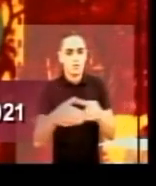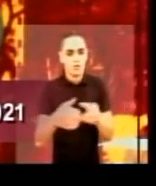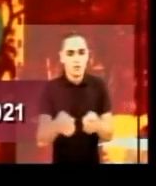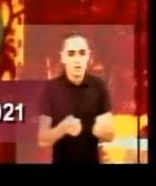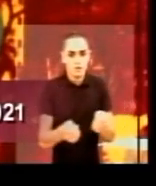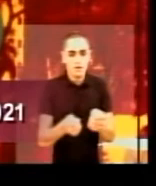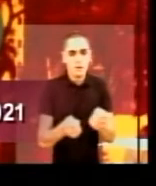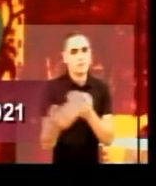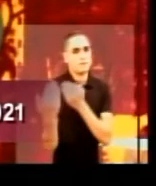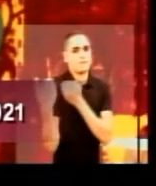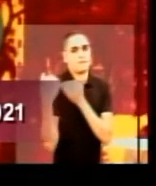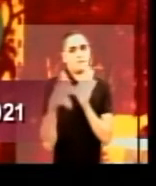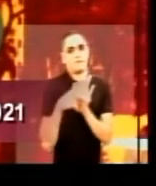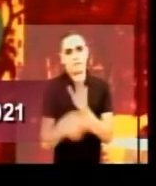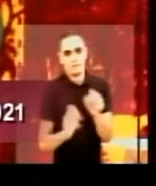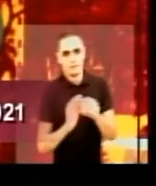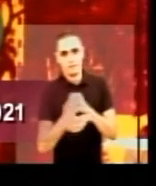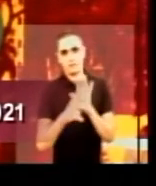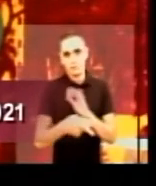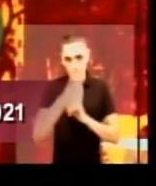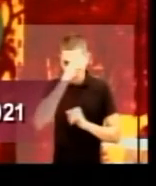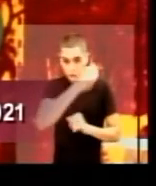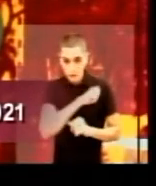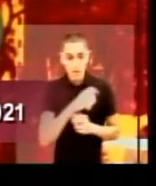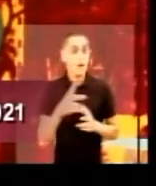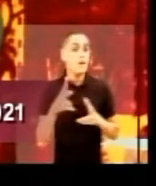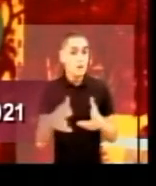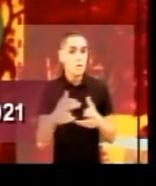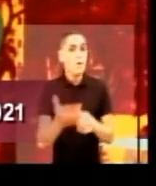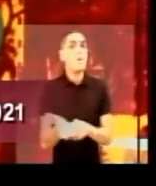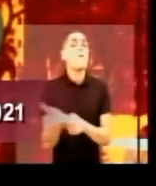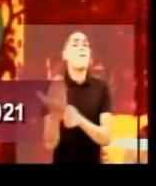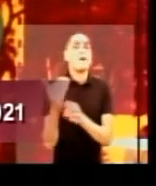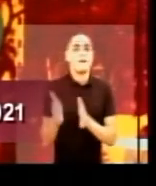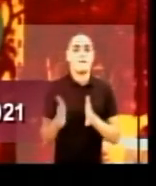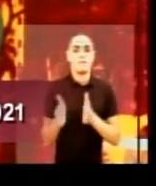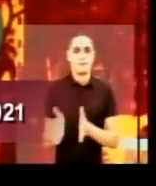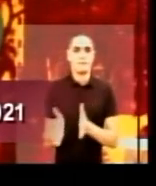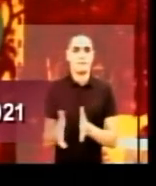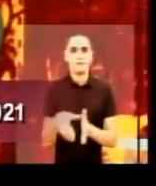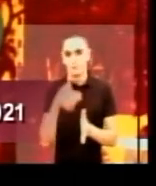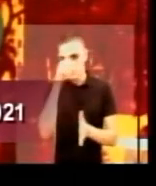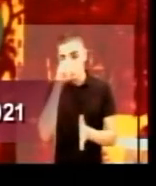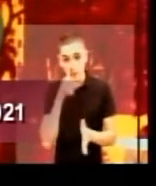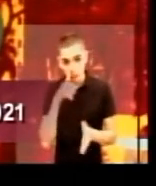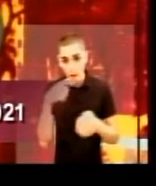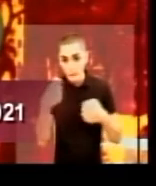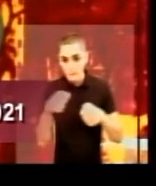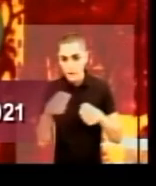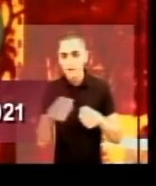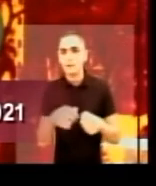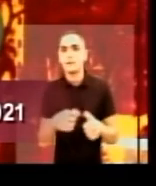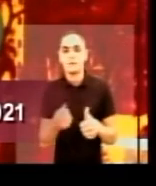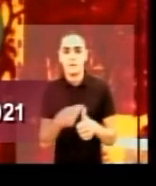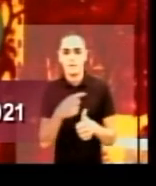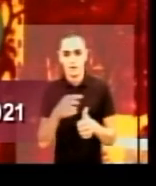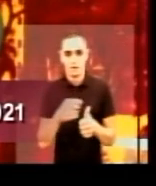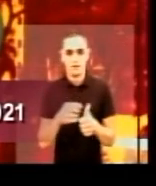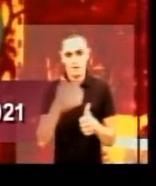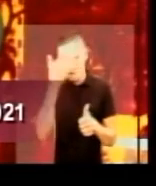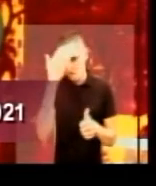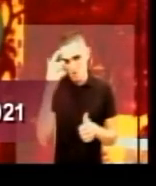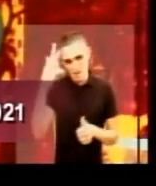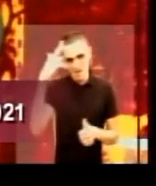já havia sido divulgado na fase amarela, deverá ser mandado no e-mail,